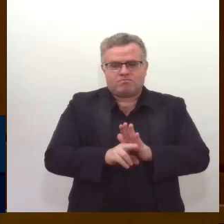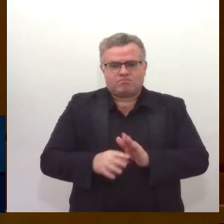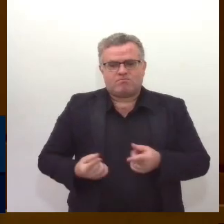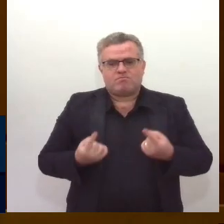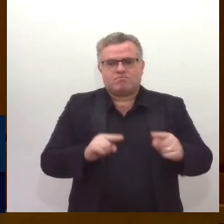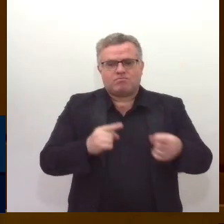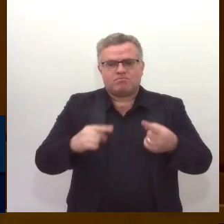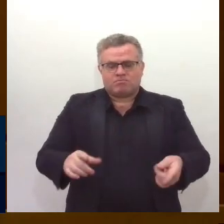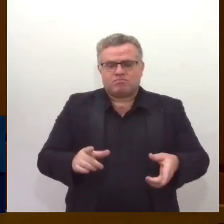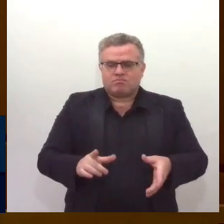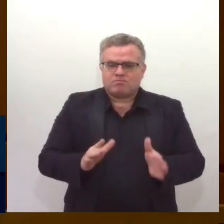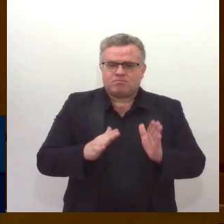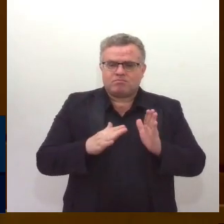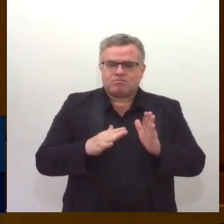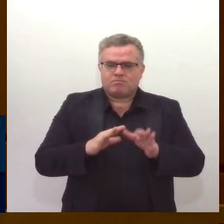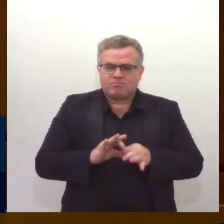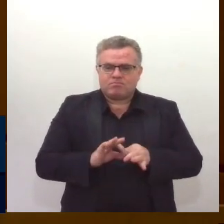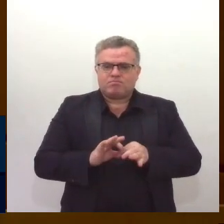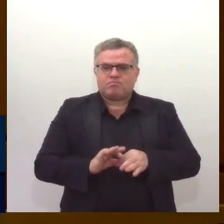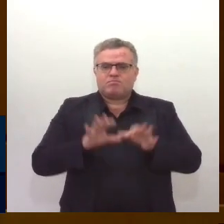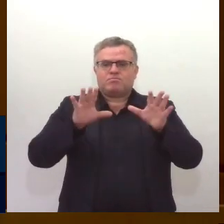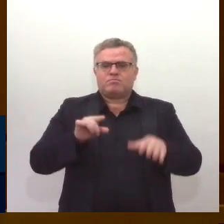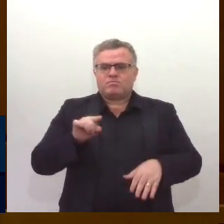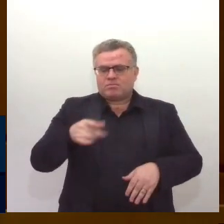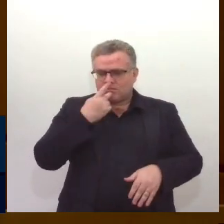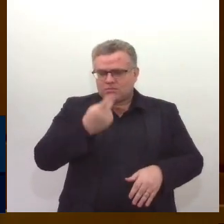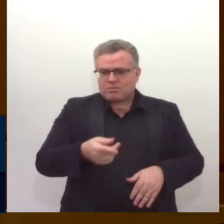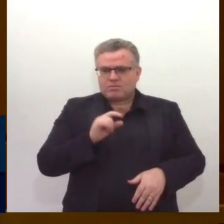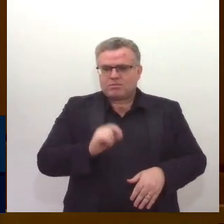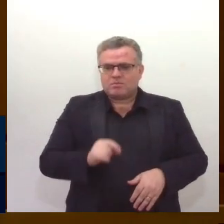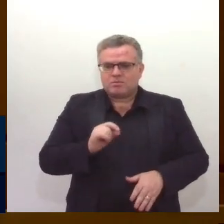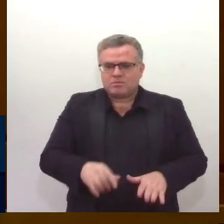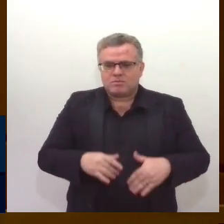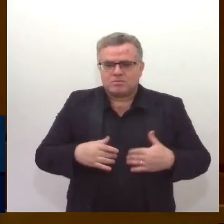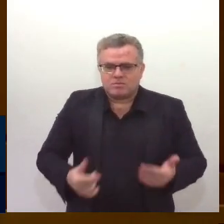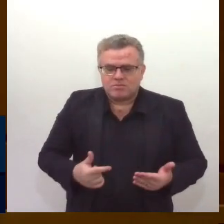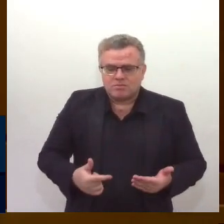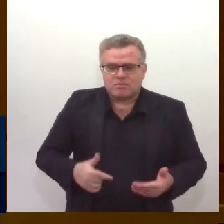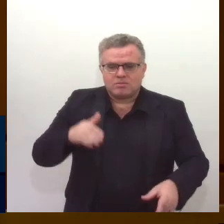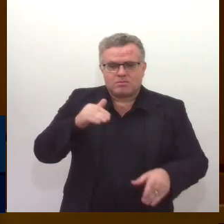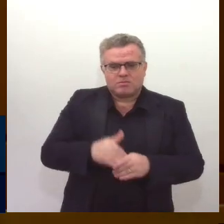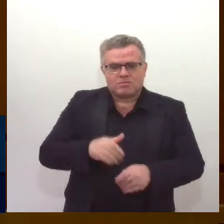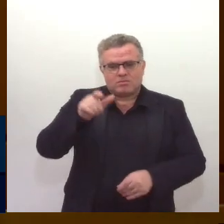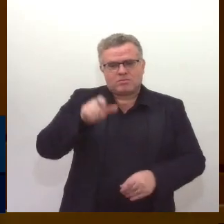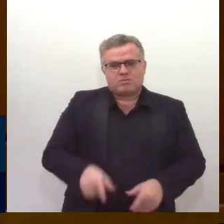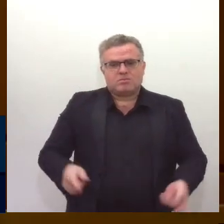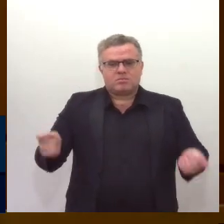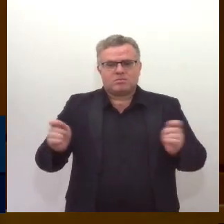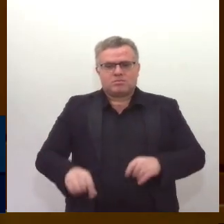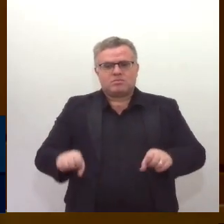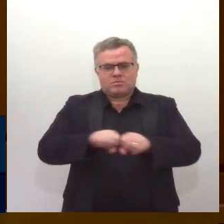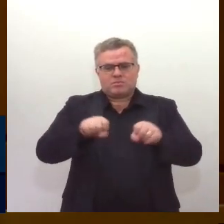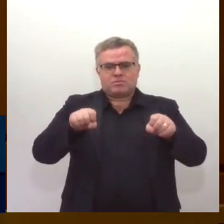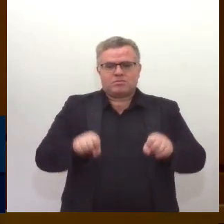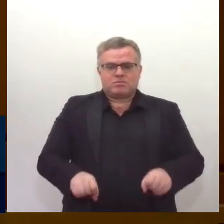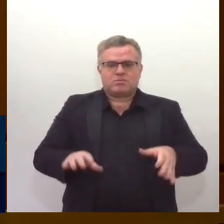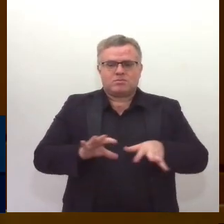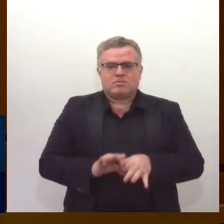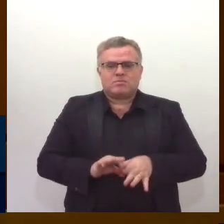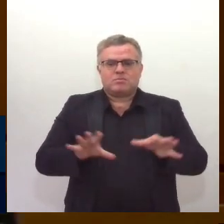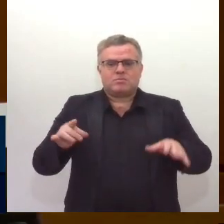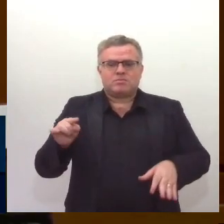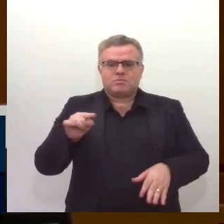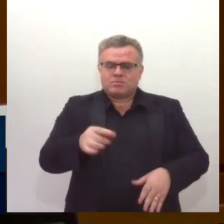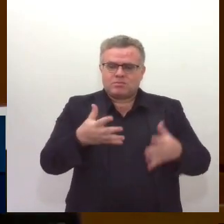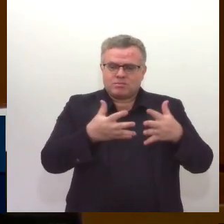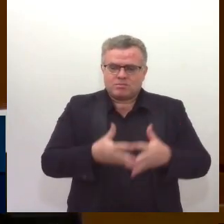como ele já disse, que se ele fosse reeleito, né, o sistema democrático dos Estados Unidos e, consequentemente,